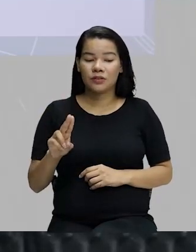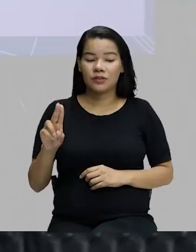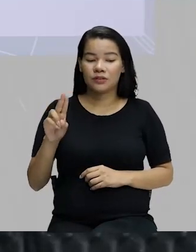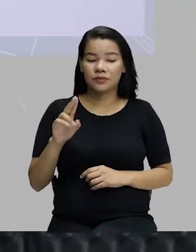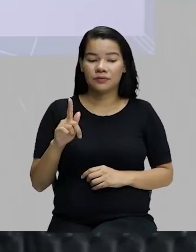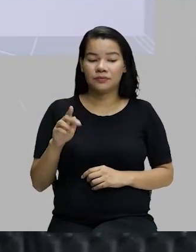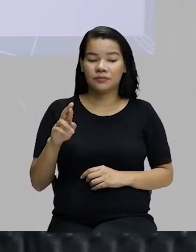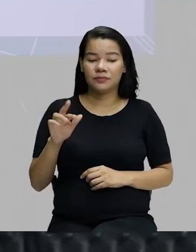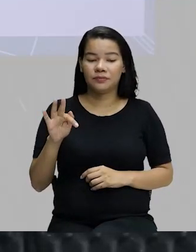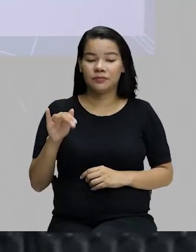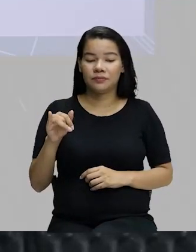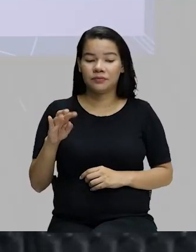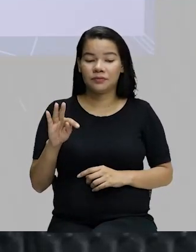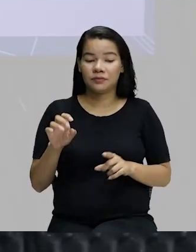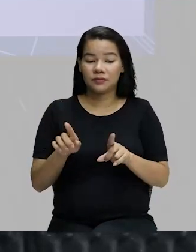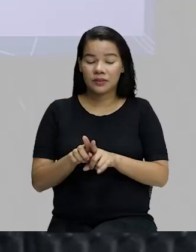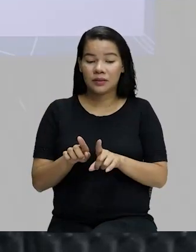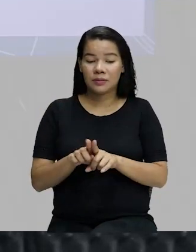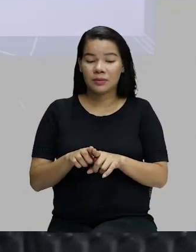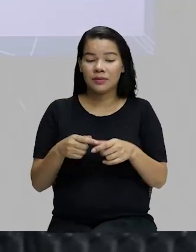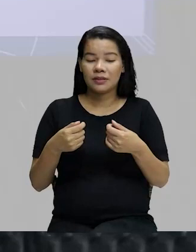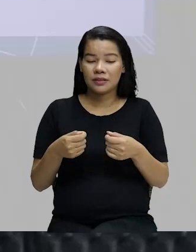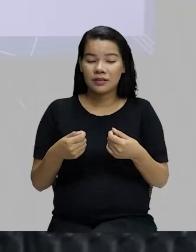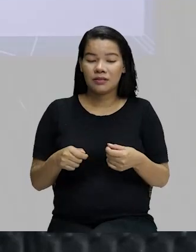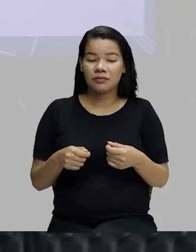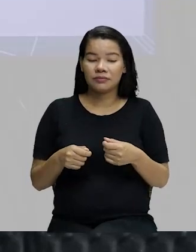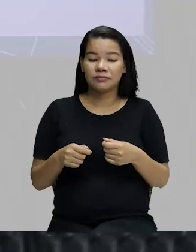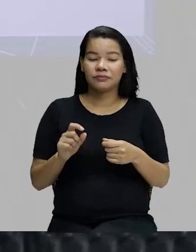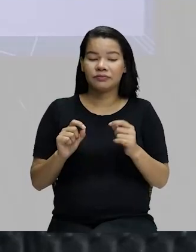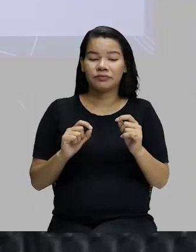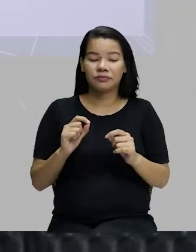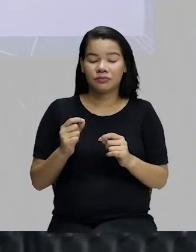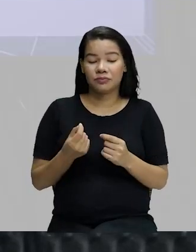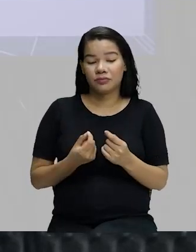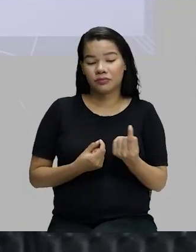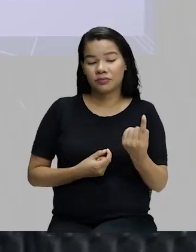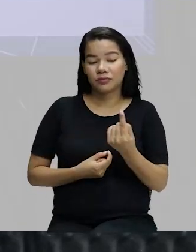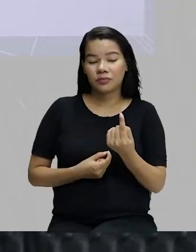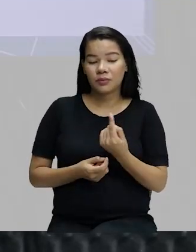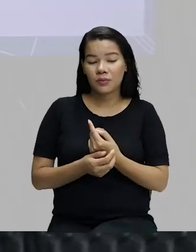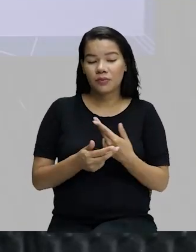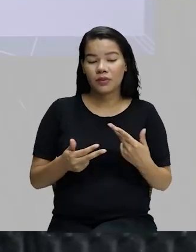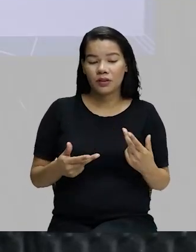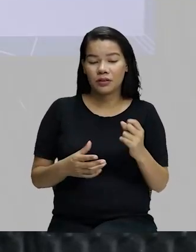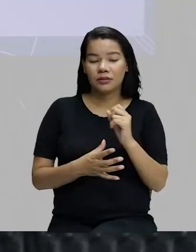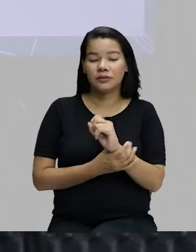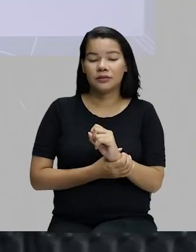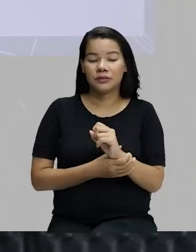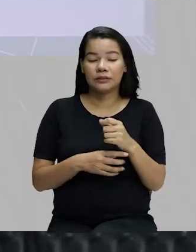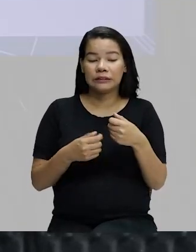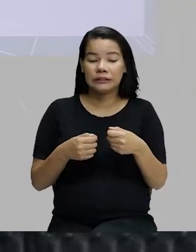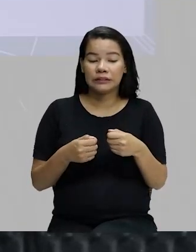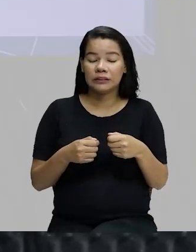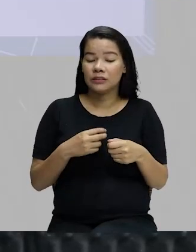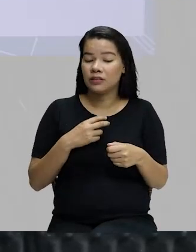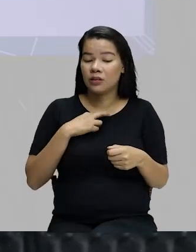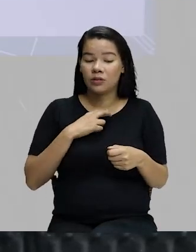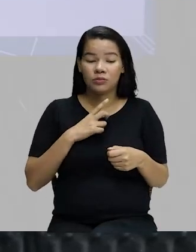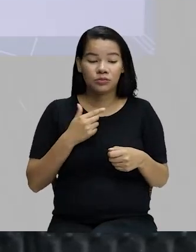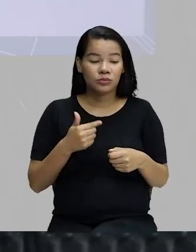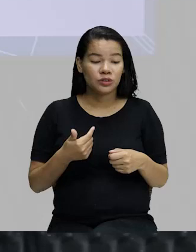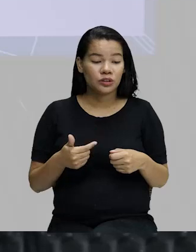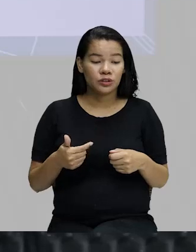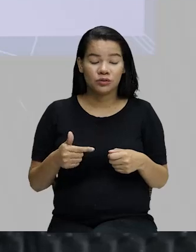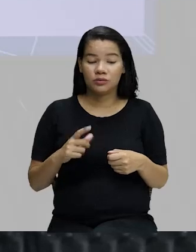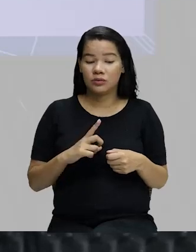segurança crucial. Eles não apresentavam uma cúpula de retenção. Ou seja,